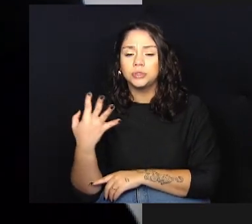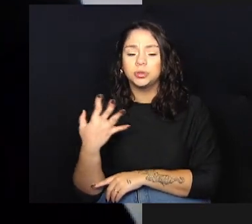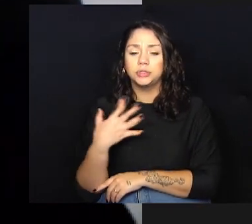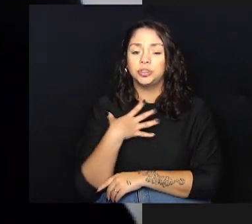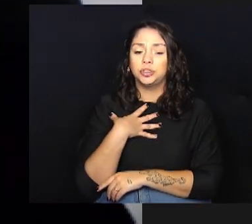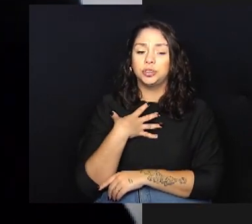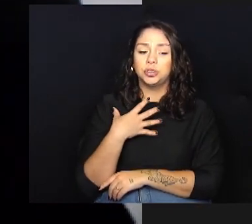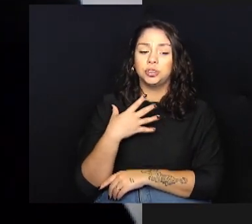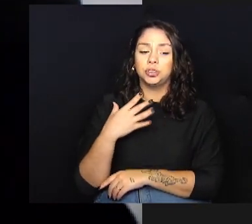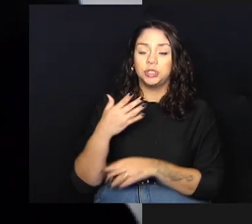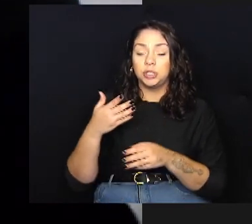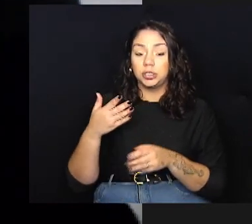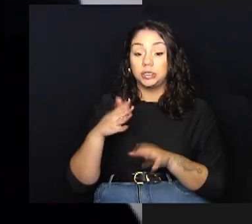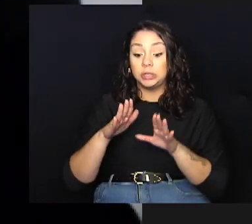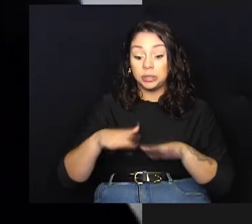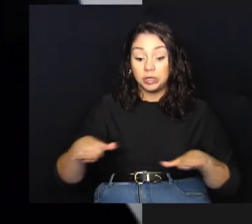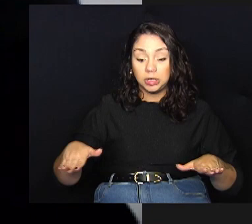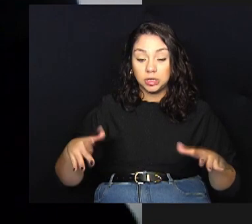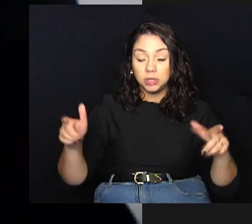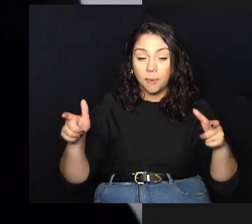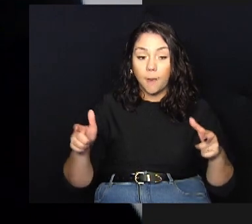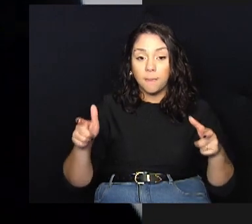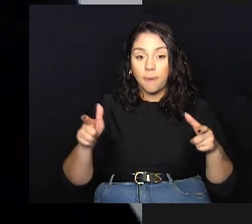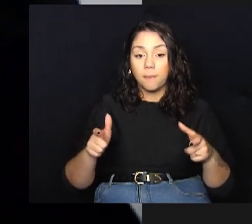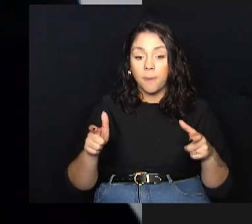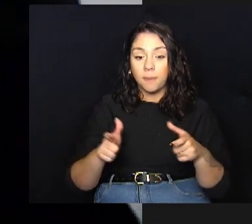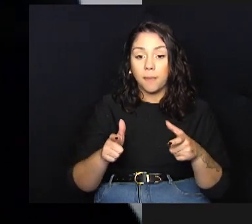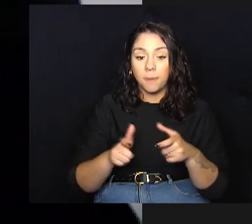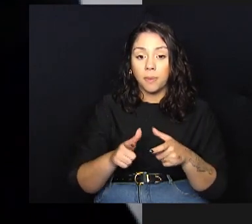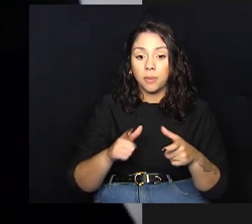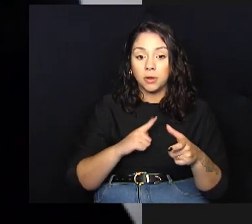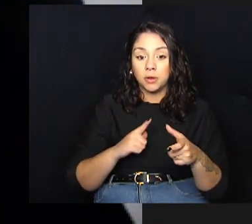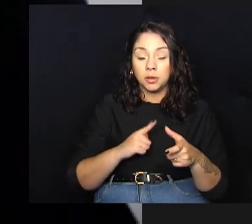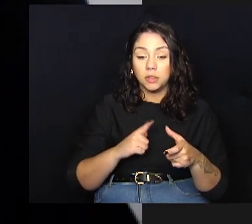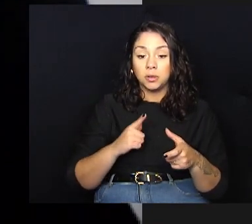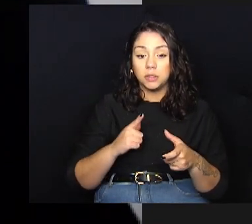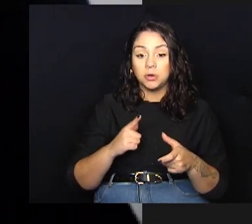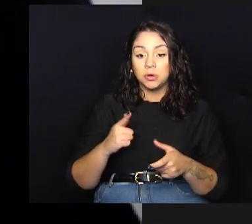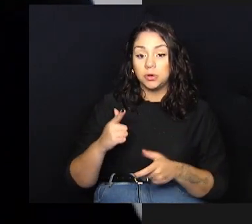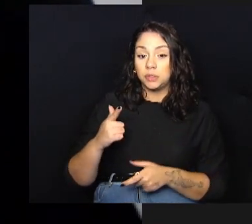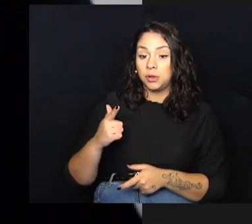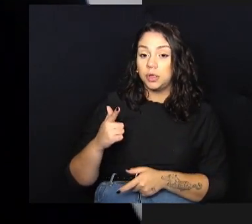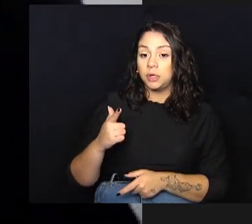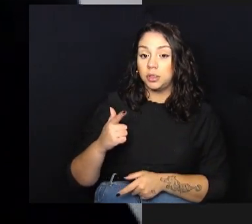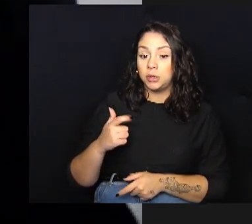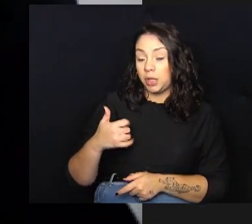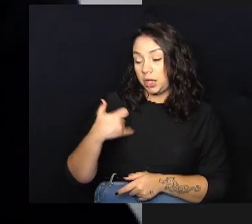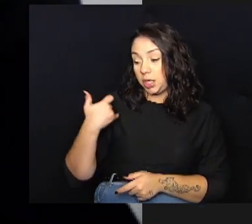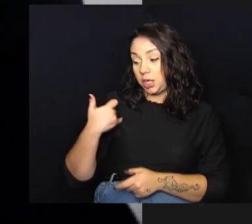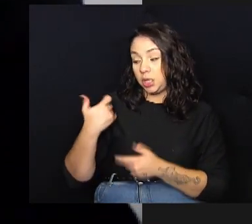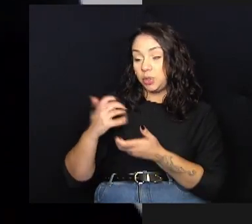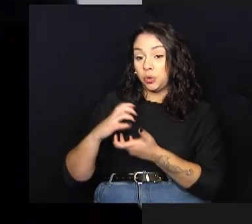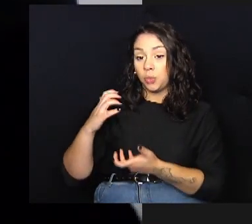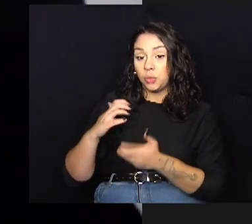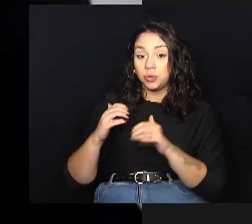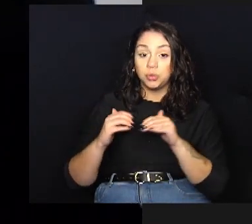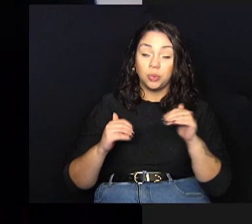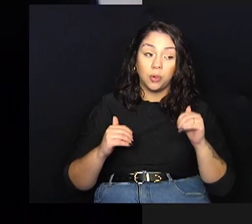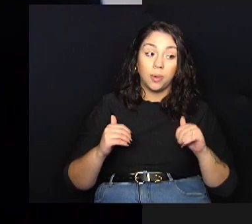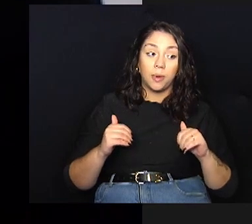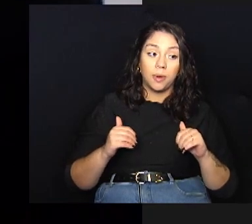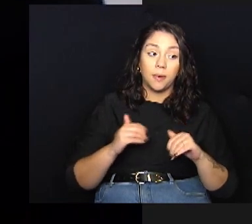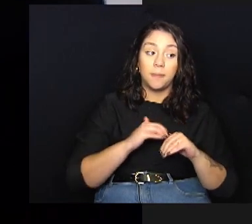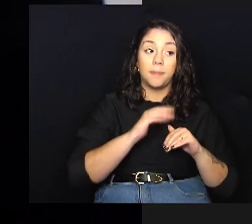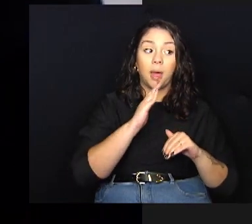a gente vai ter um número uma um peso proporcional dos idosos cada vez maior né E também